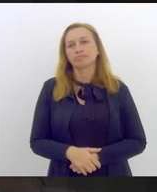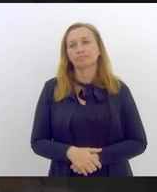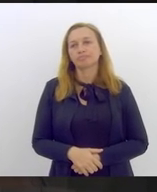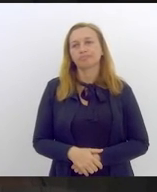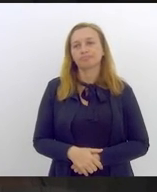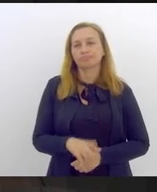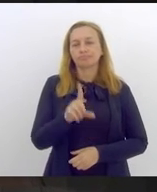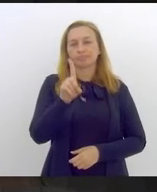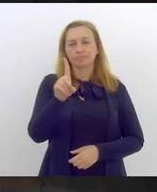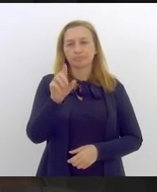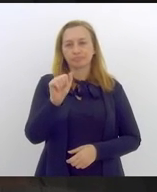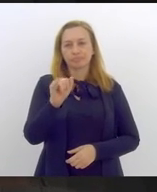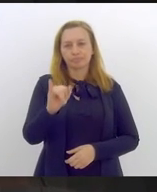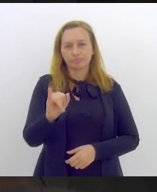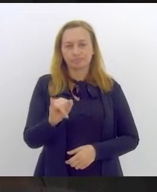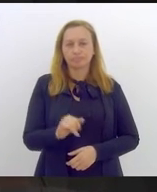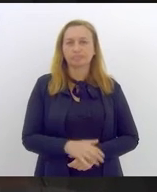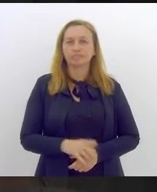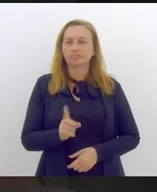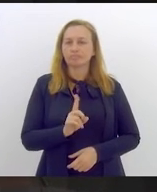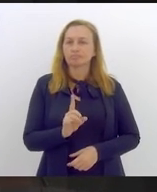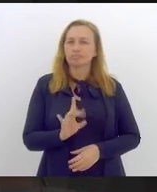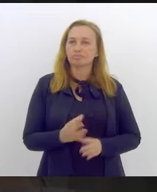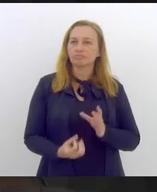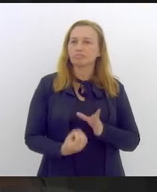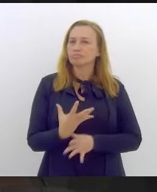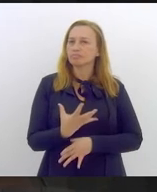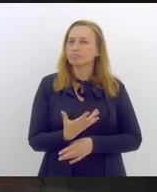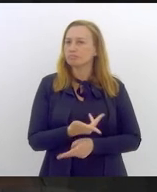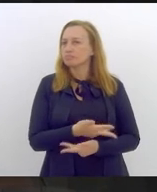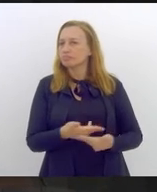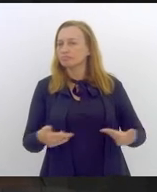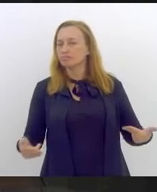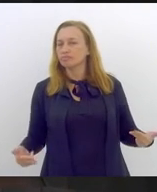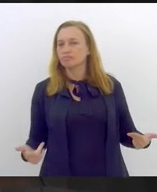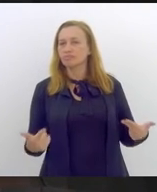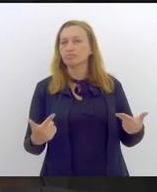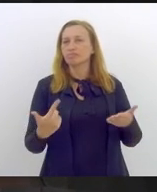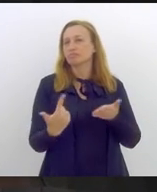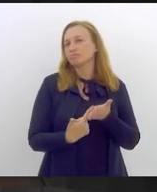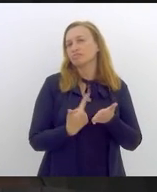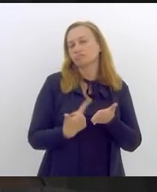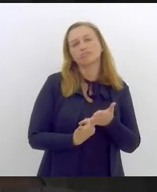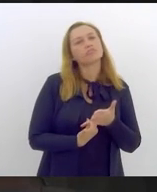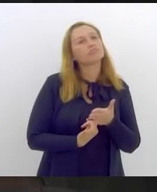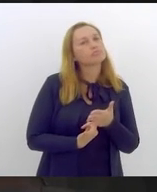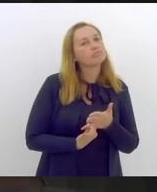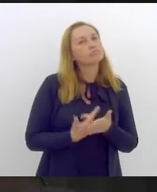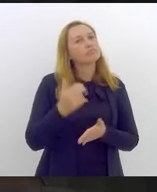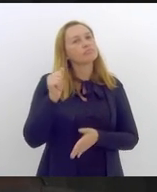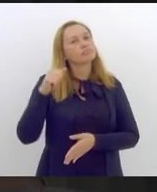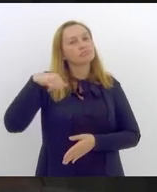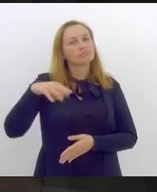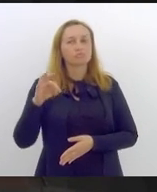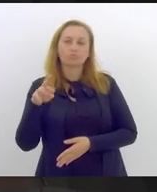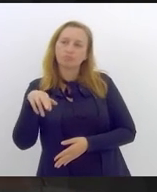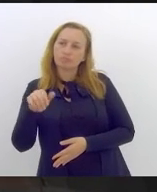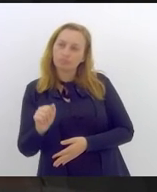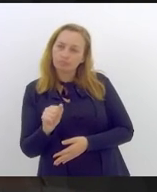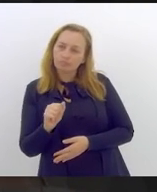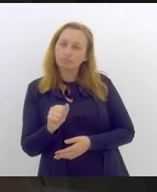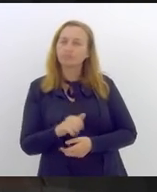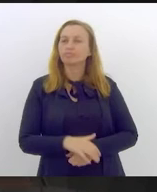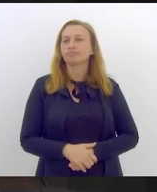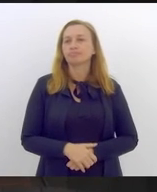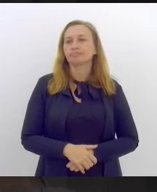Darci não só publicou o número incontável de obras obras antropológicas obras do campo de